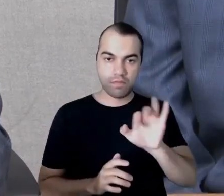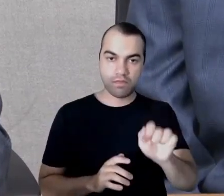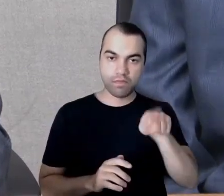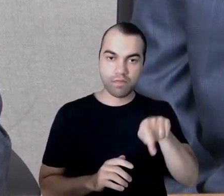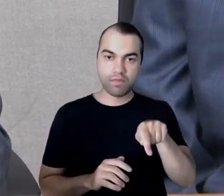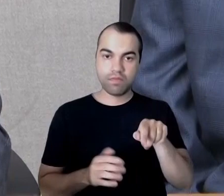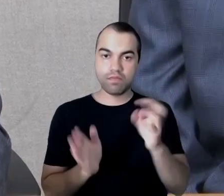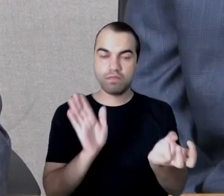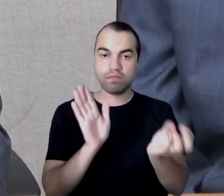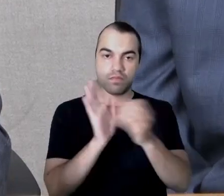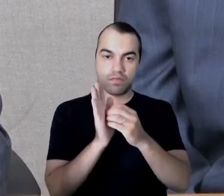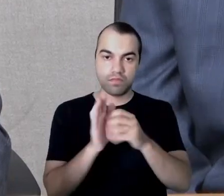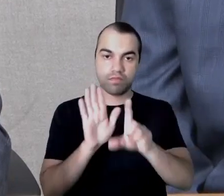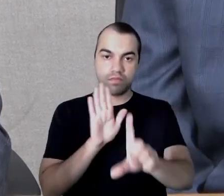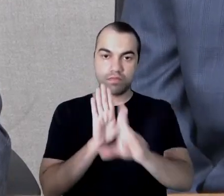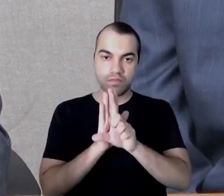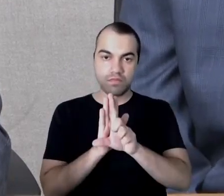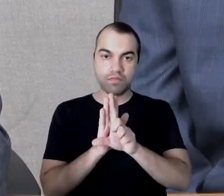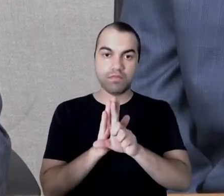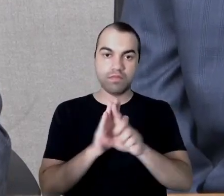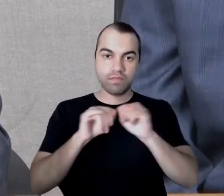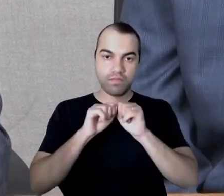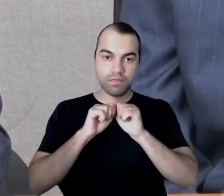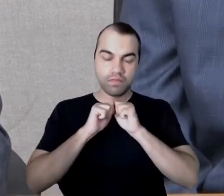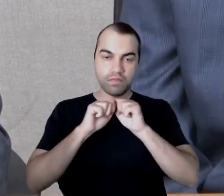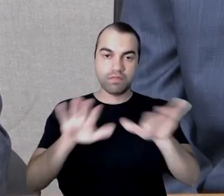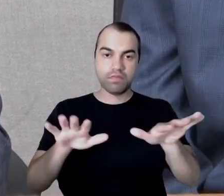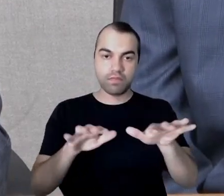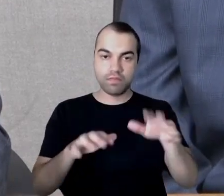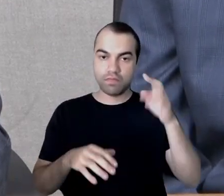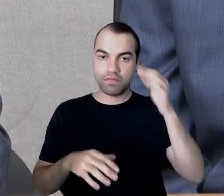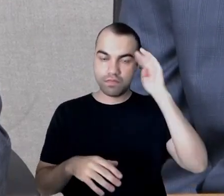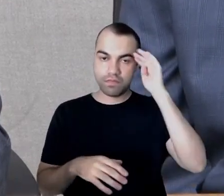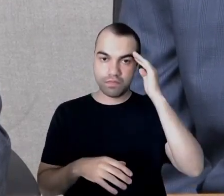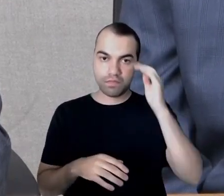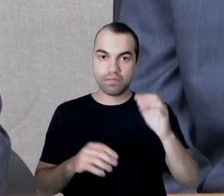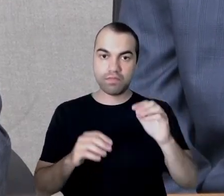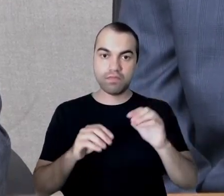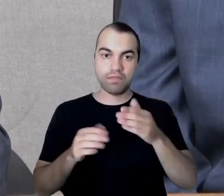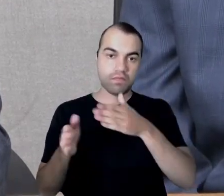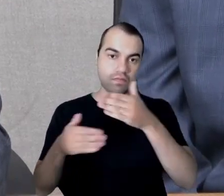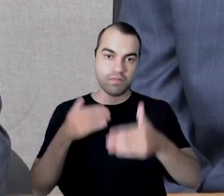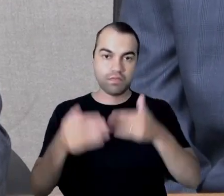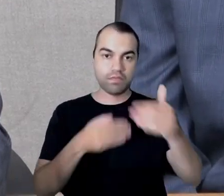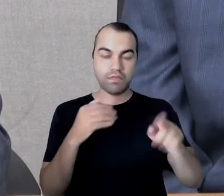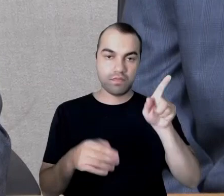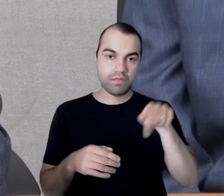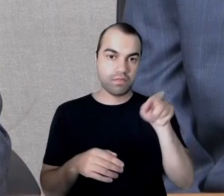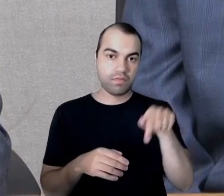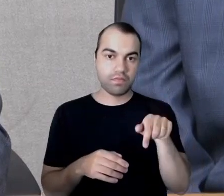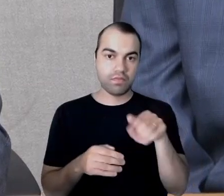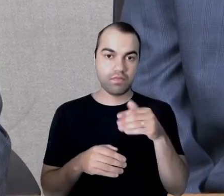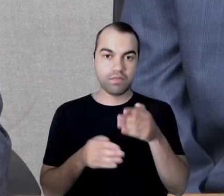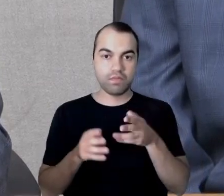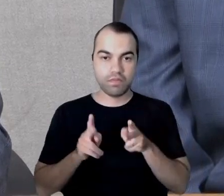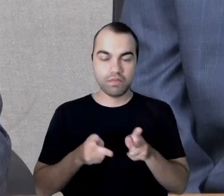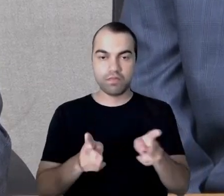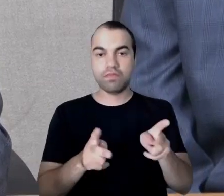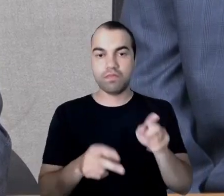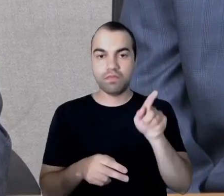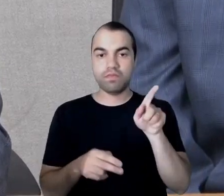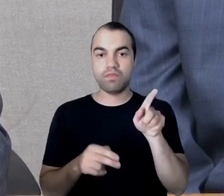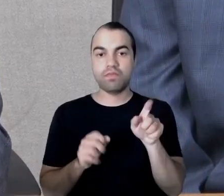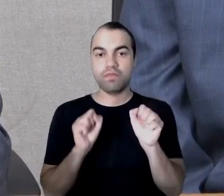digo ao modo na emenda dois entendemos que a expressão procedimentos para cumprimento das vedações constante poderá constantes